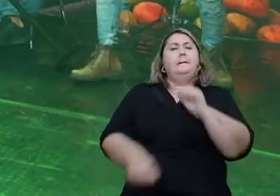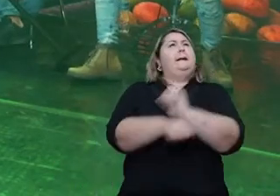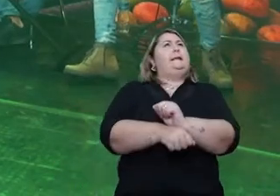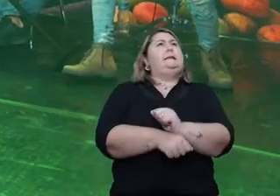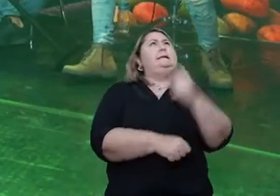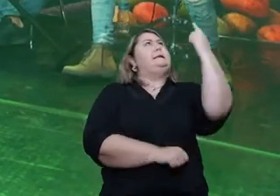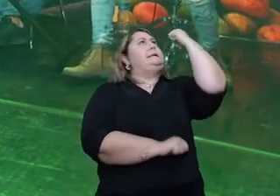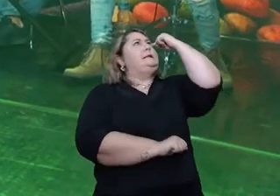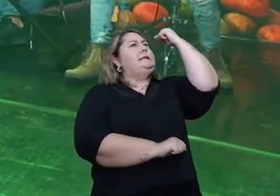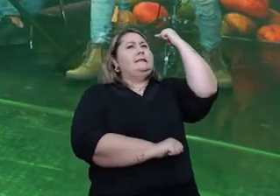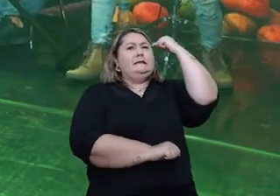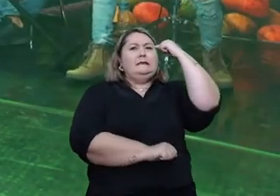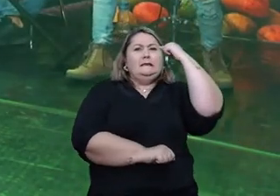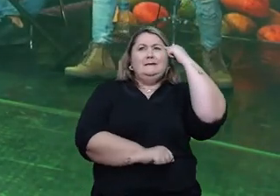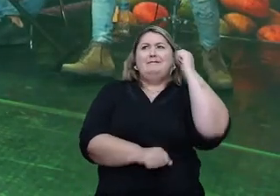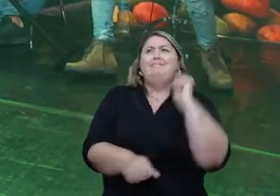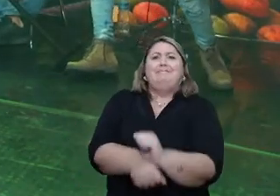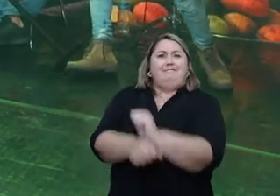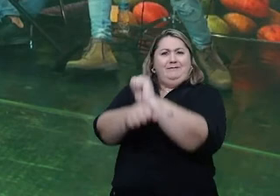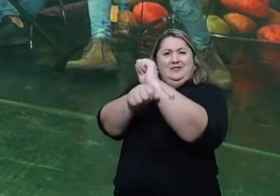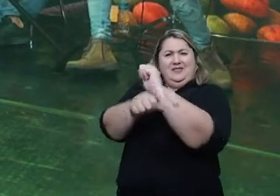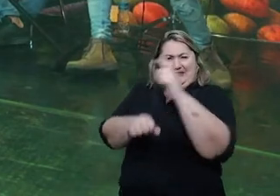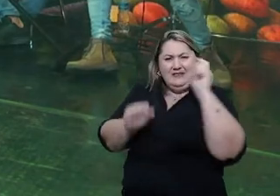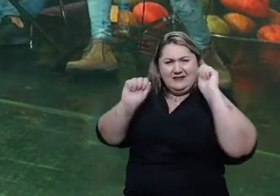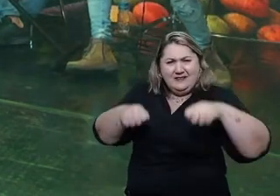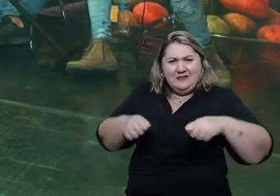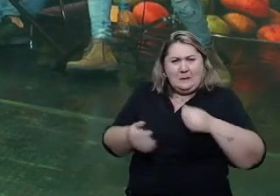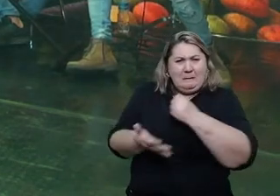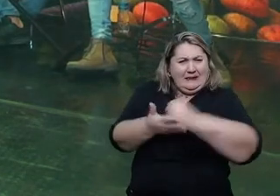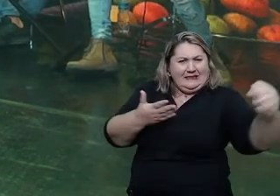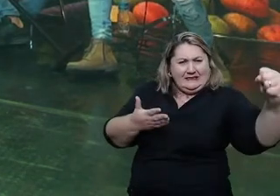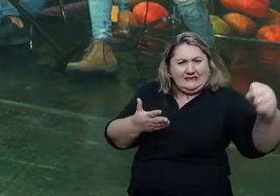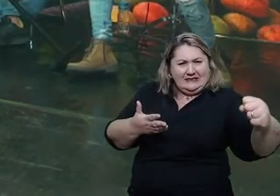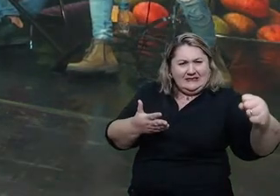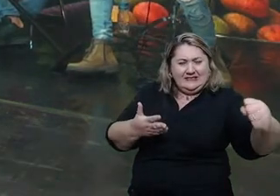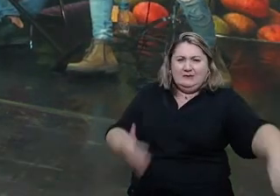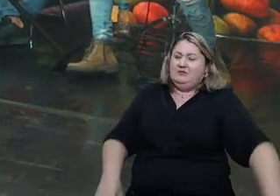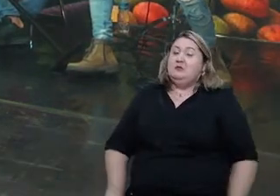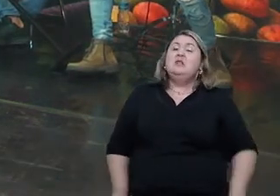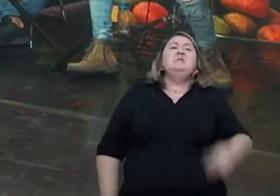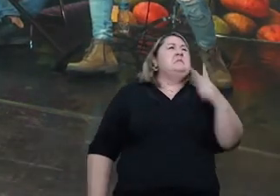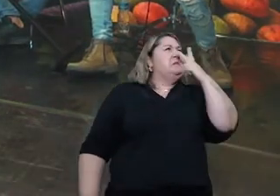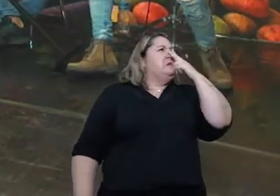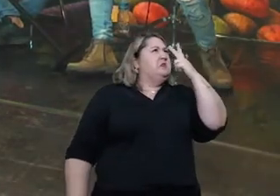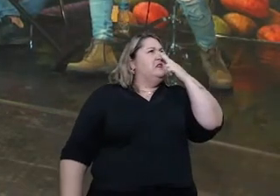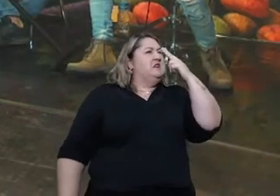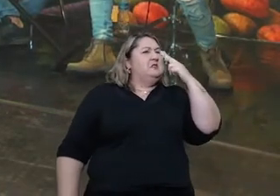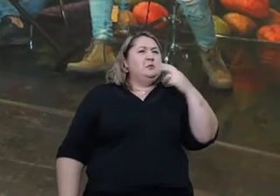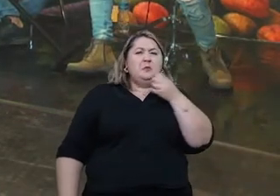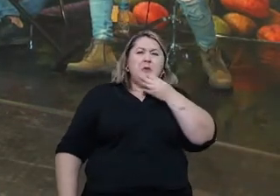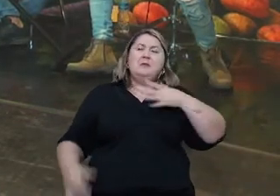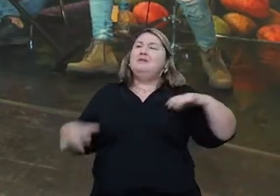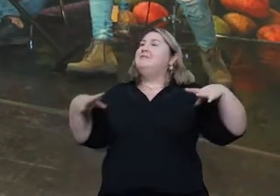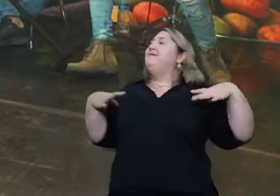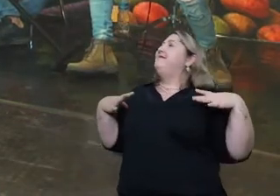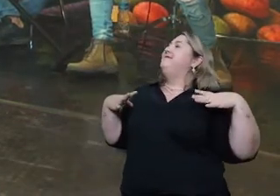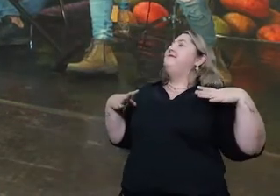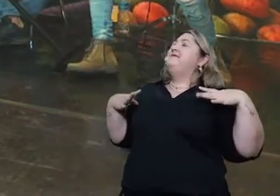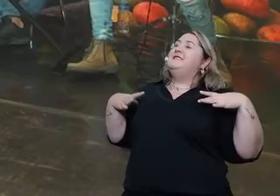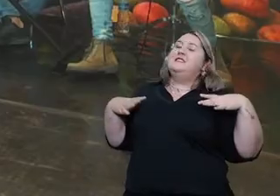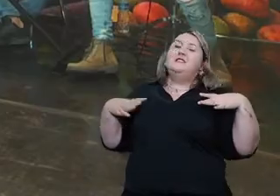Parei, venci, quase travei. Será que agora eu vou passar a vez? Será que eu vou ficar de